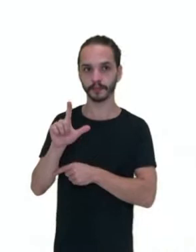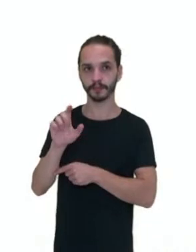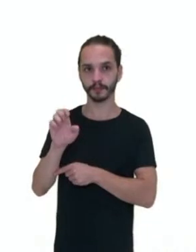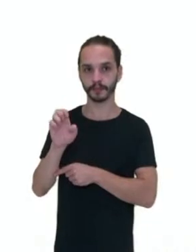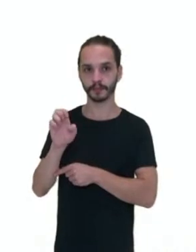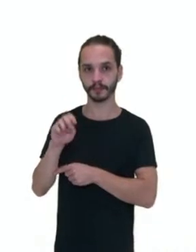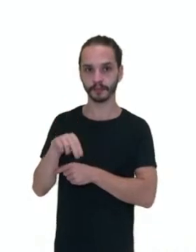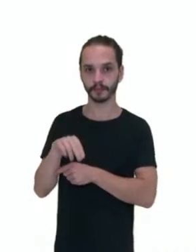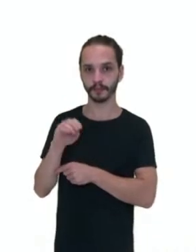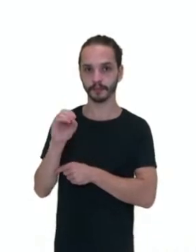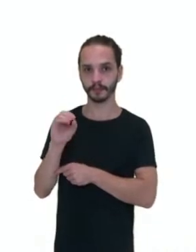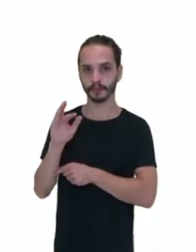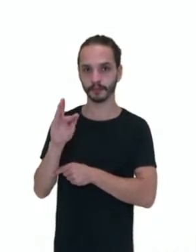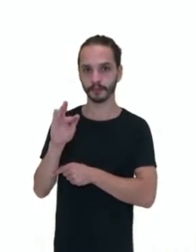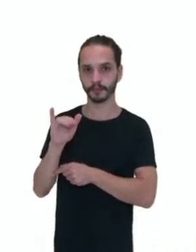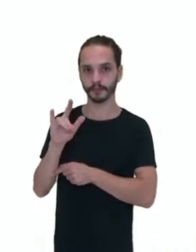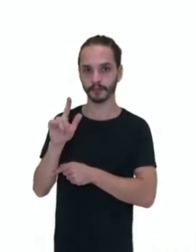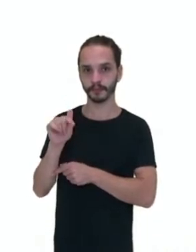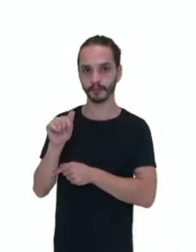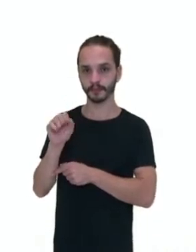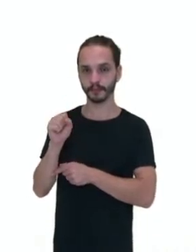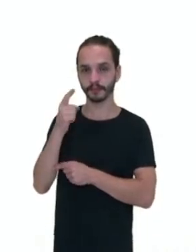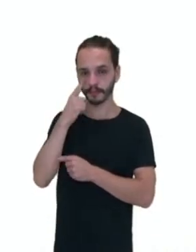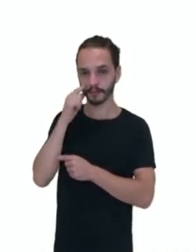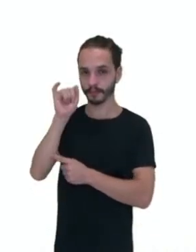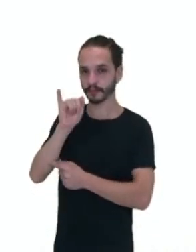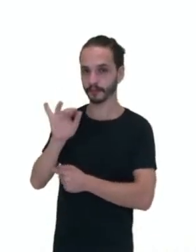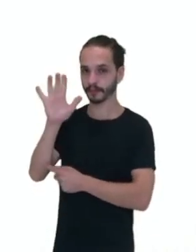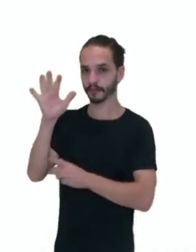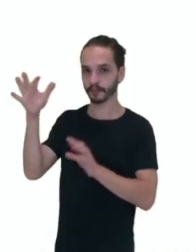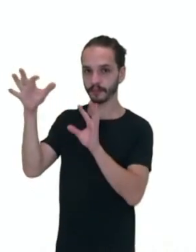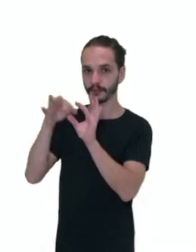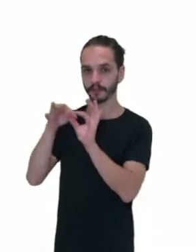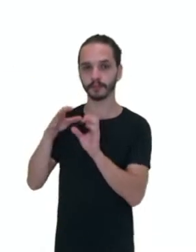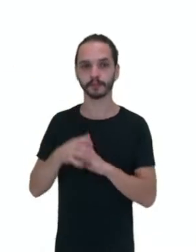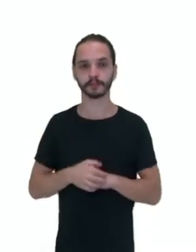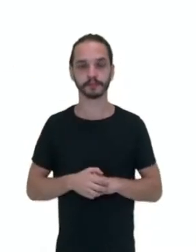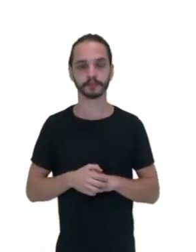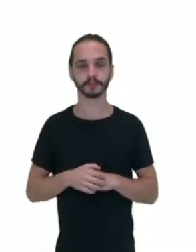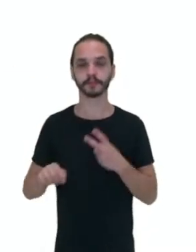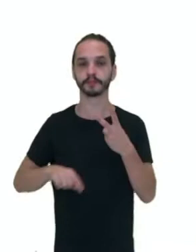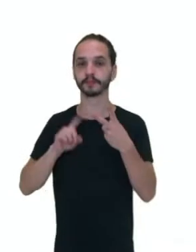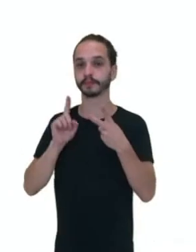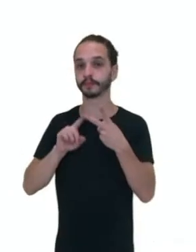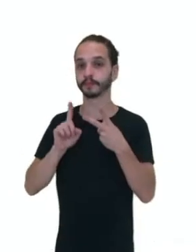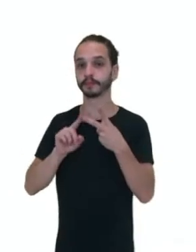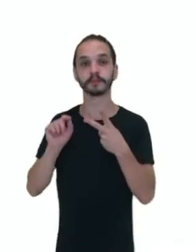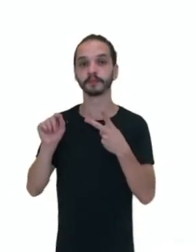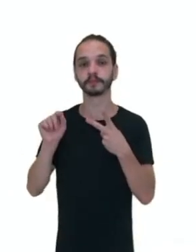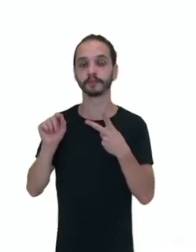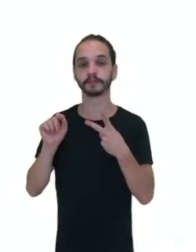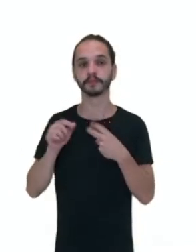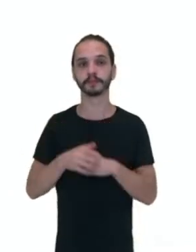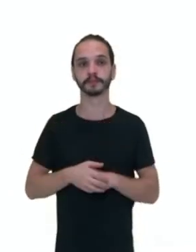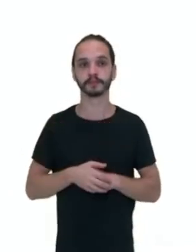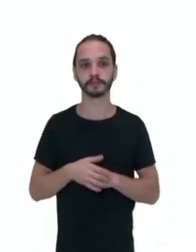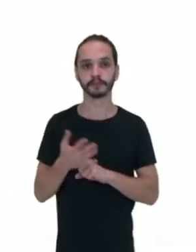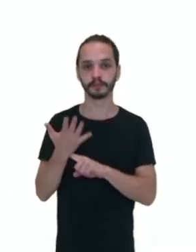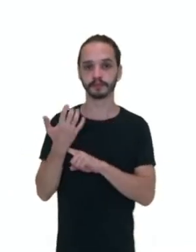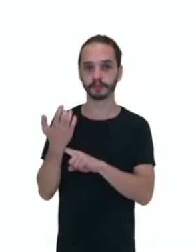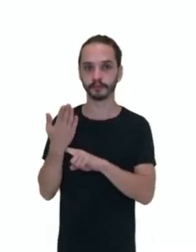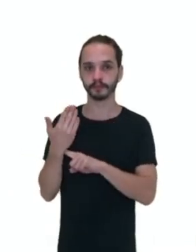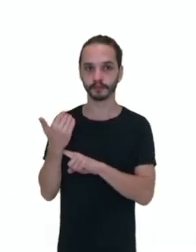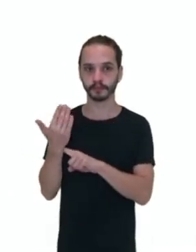euglenófitas. Trago até uma imagem aqui, ó, para ilustrar ela para você. O segundo tópico são das